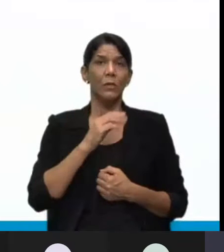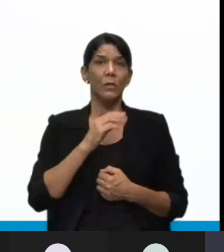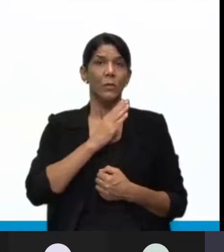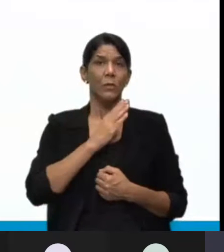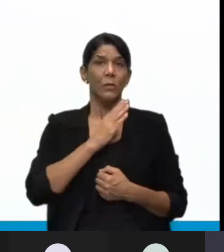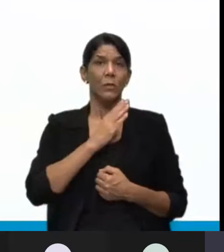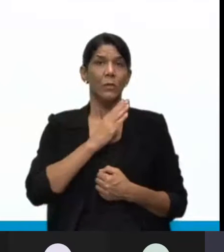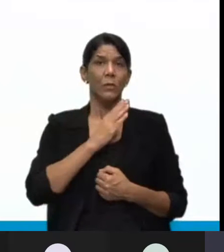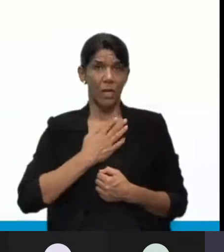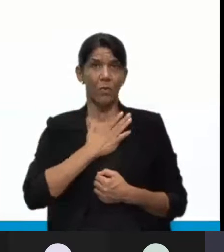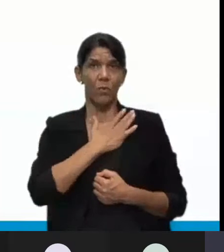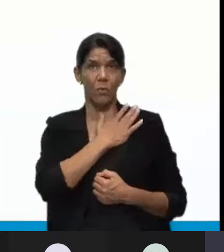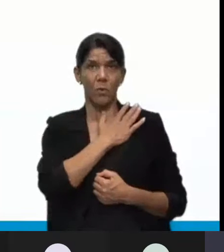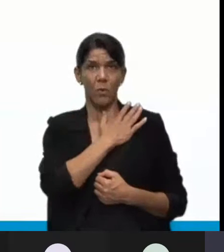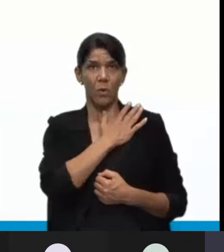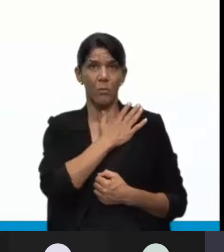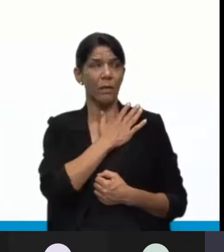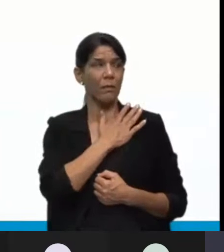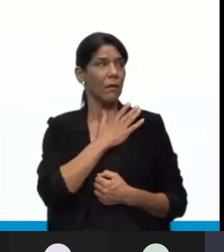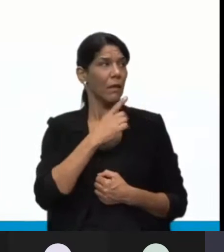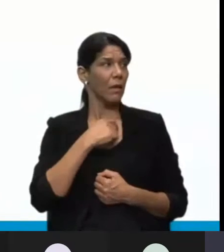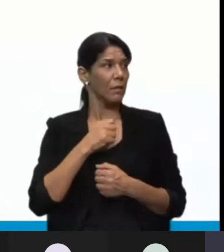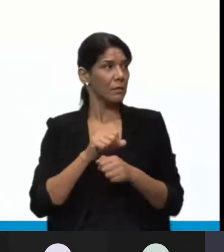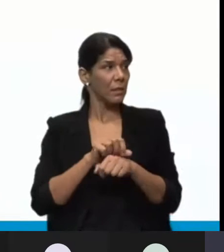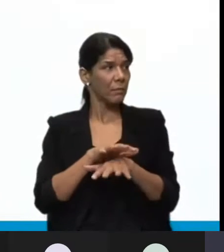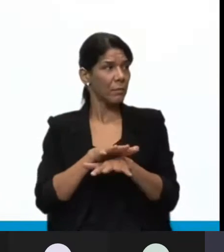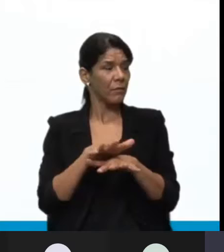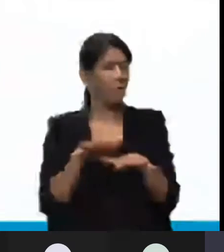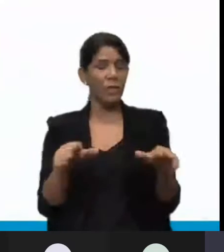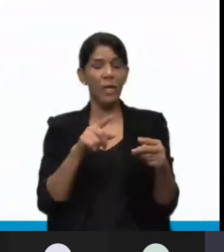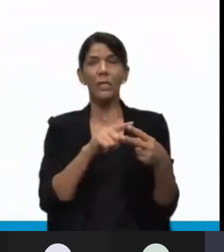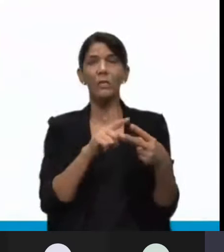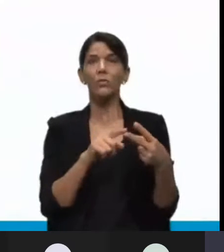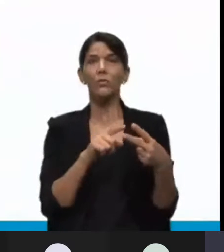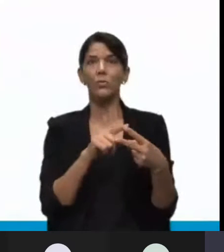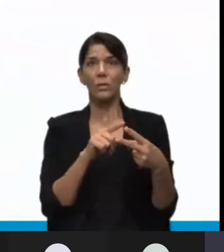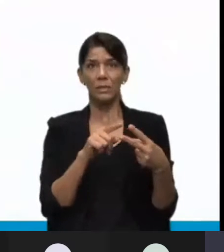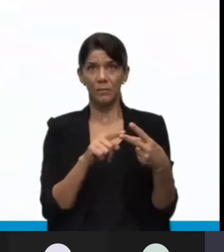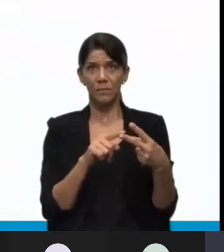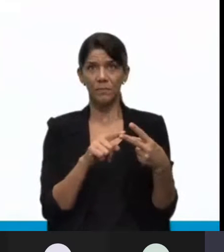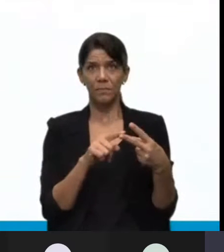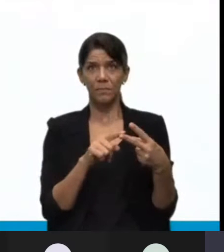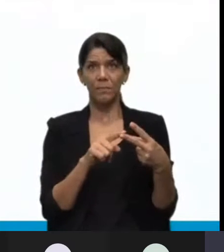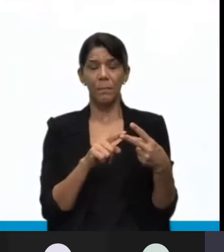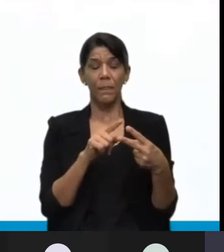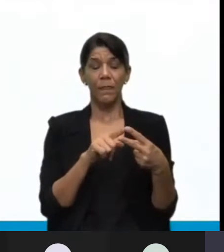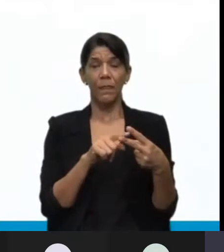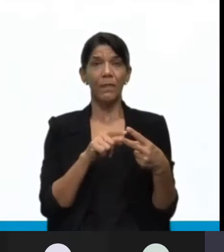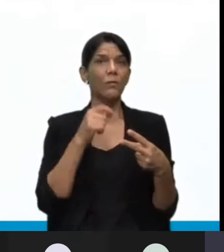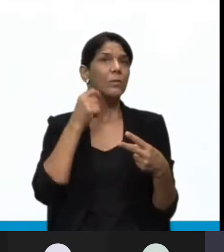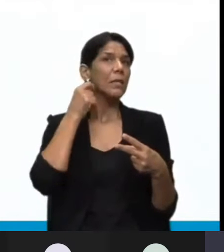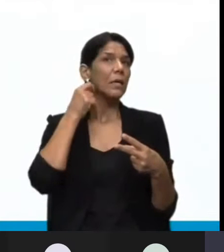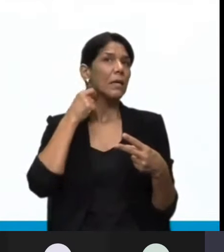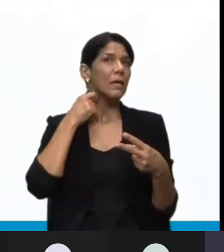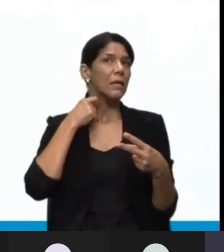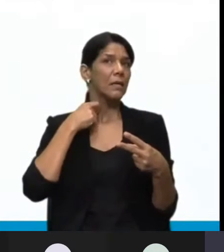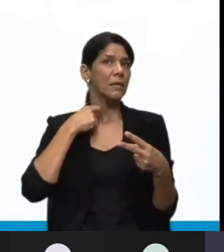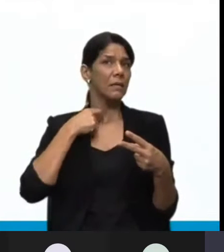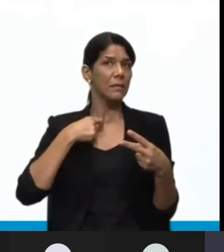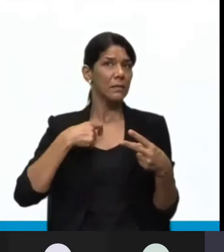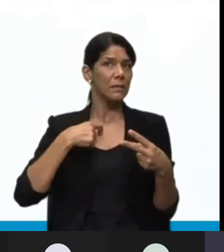nessa região, né, no início da aorta ascendente, ela se ramifica em duas, ó, artérias aqui, que